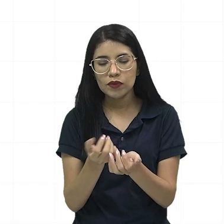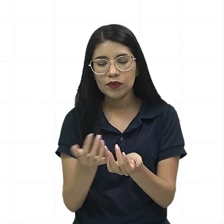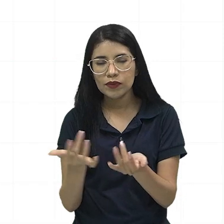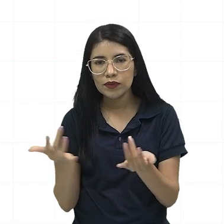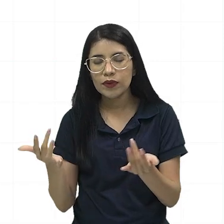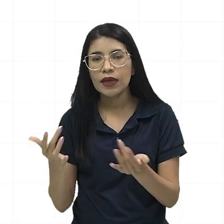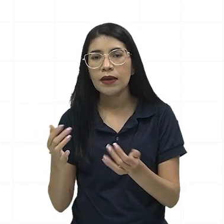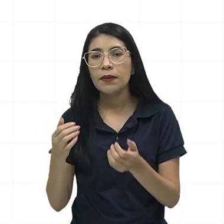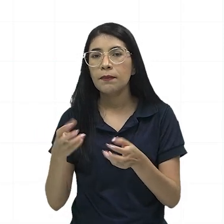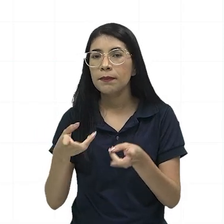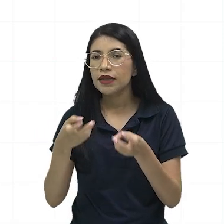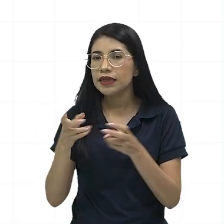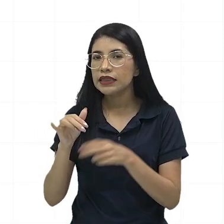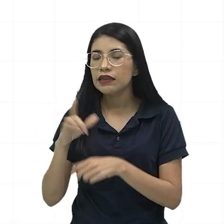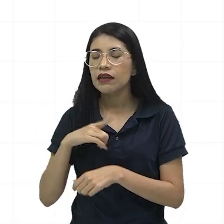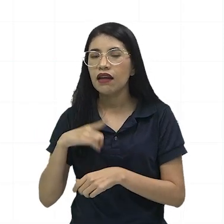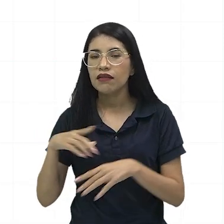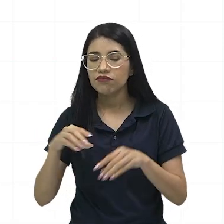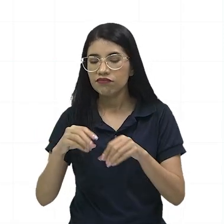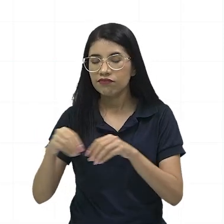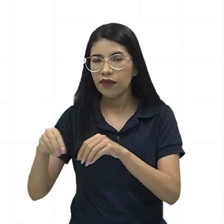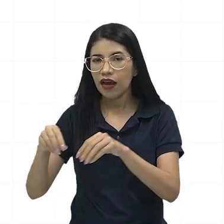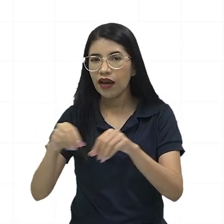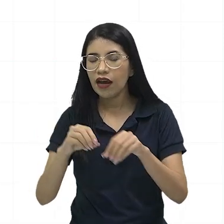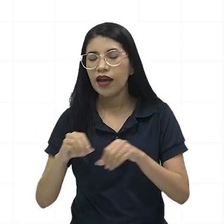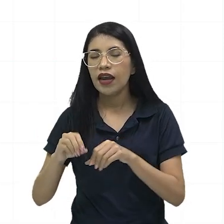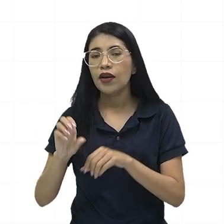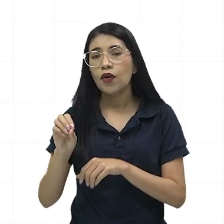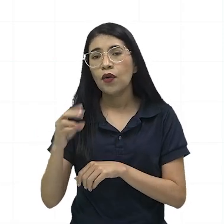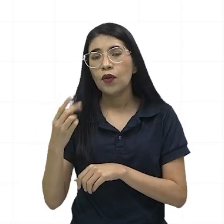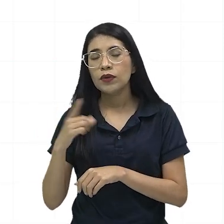se tem areia suficiente, se não está ali sendo um